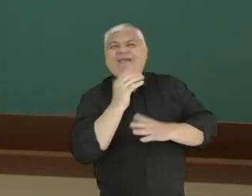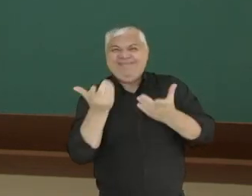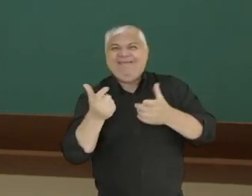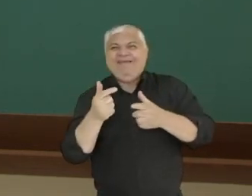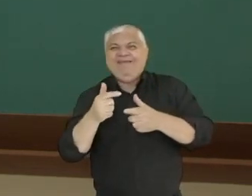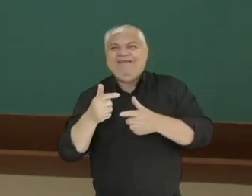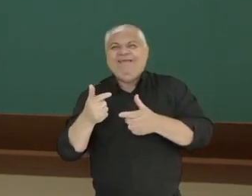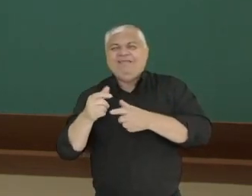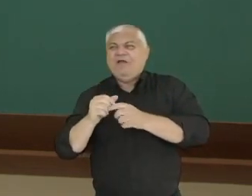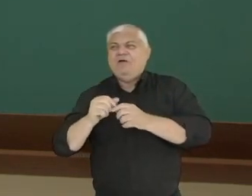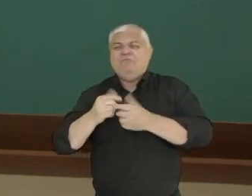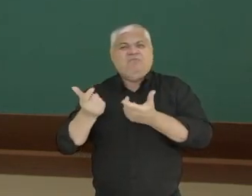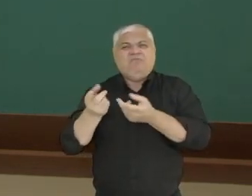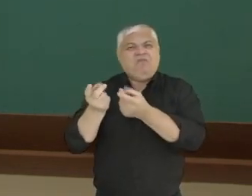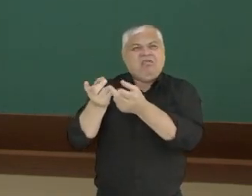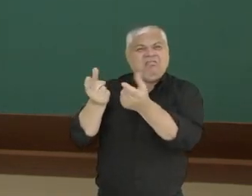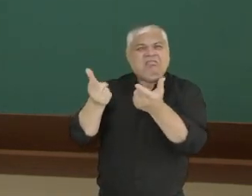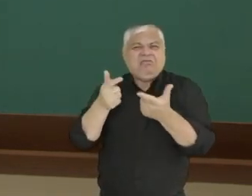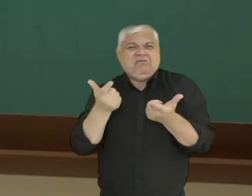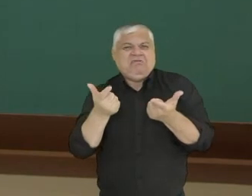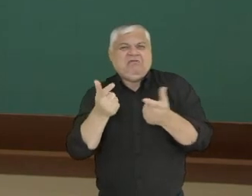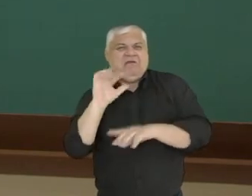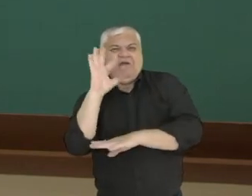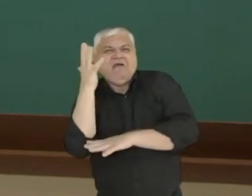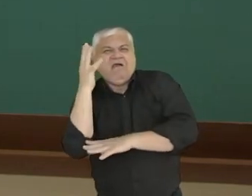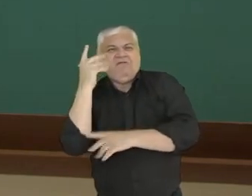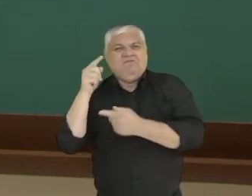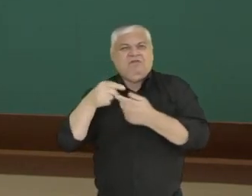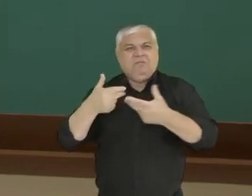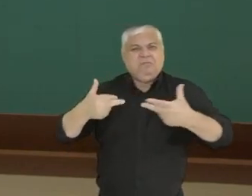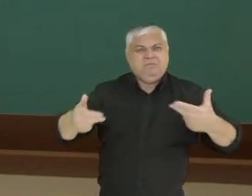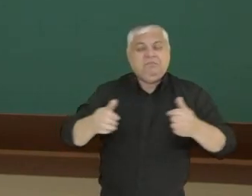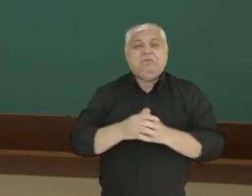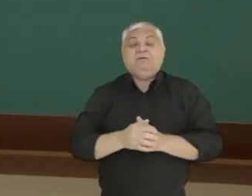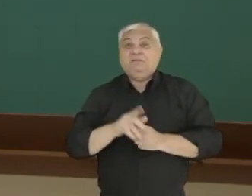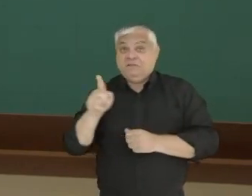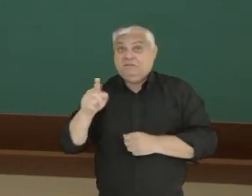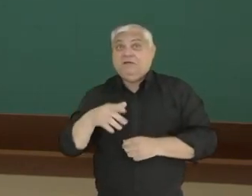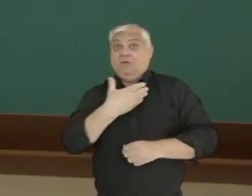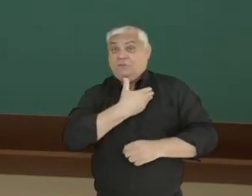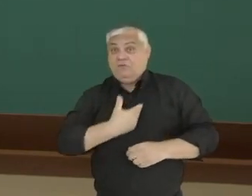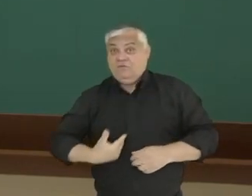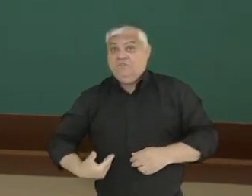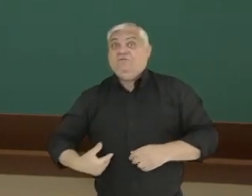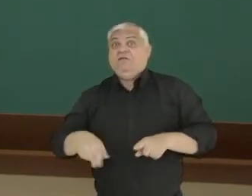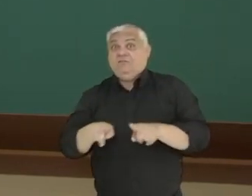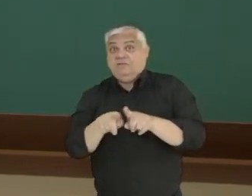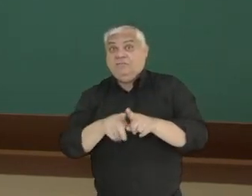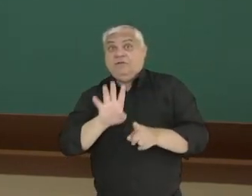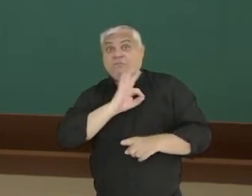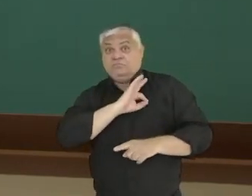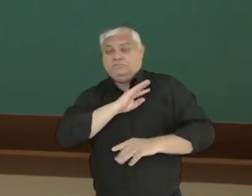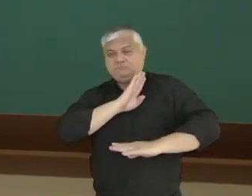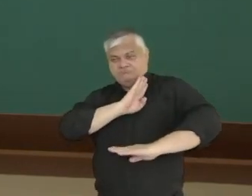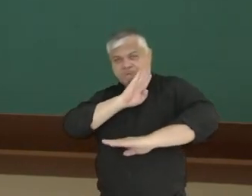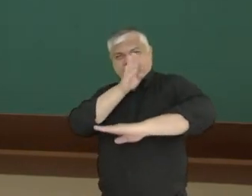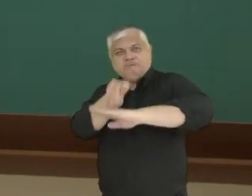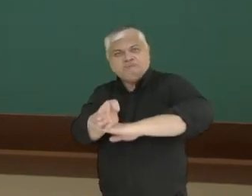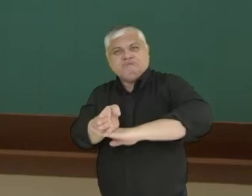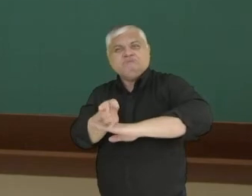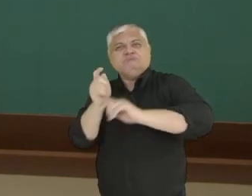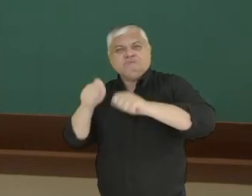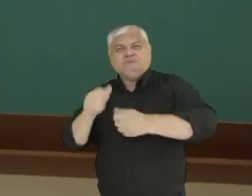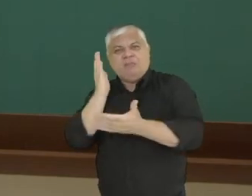policiais e também as forças armadas possam atuar a fim de combater essa prática ilegal de garimpo e também